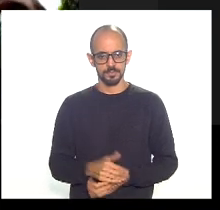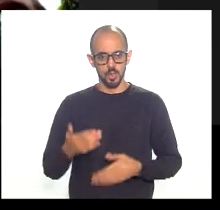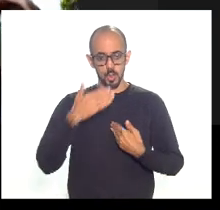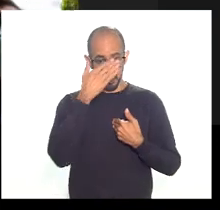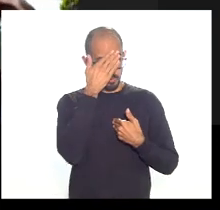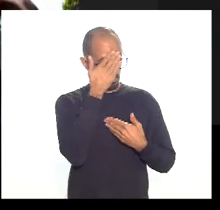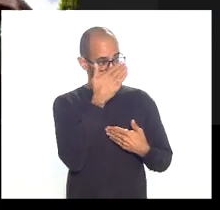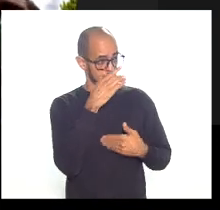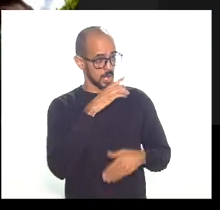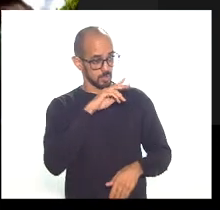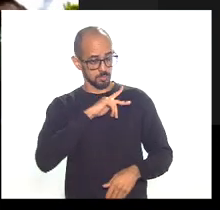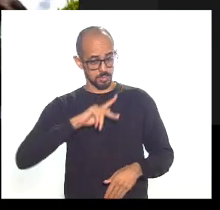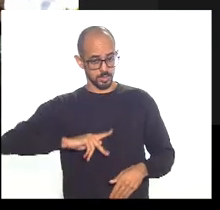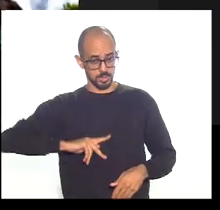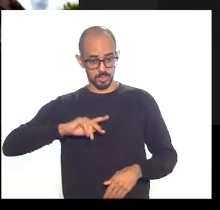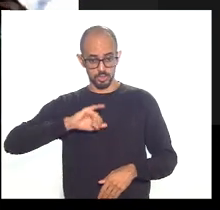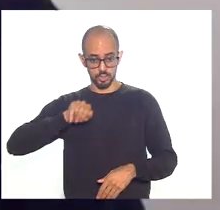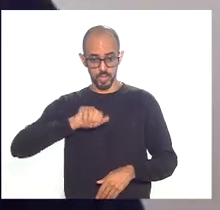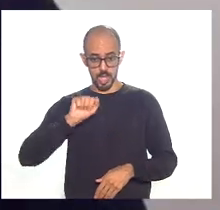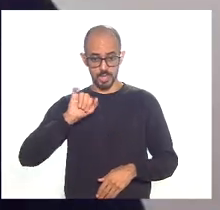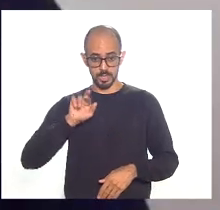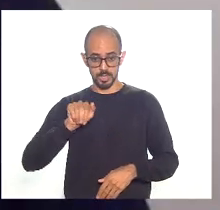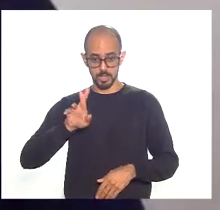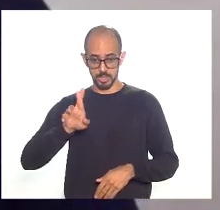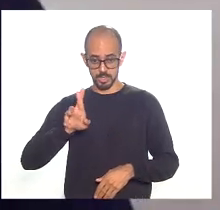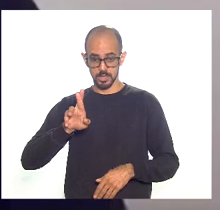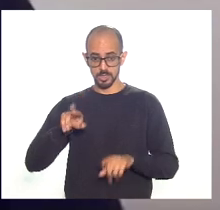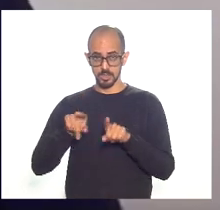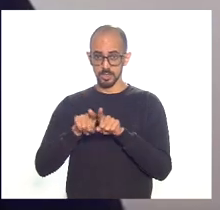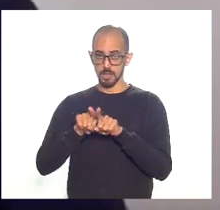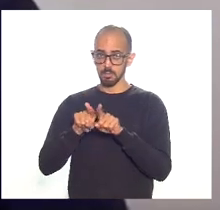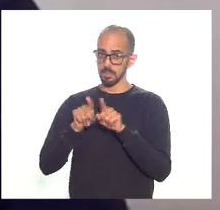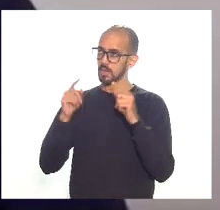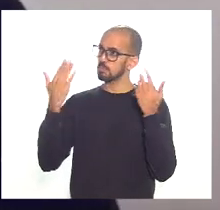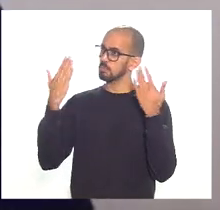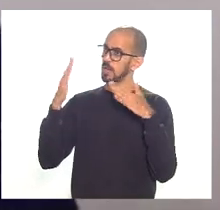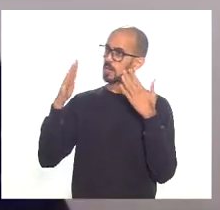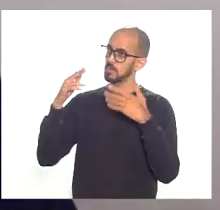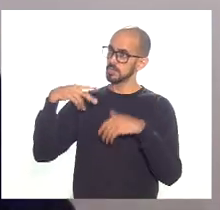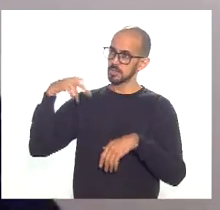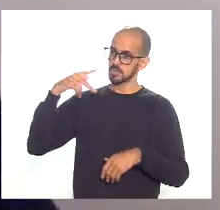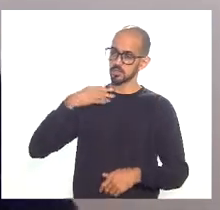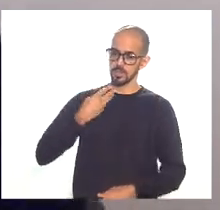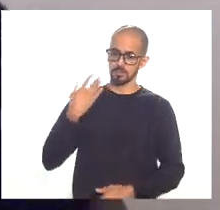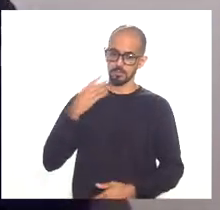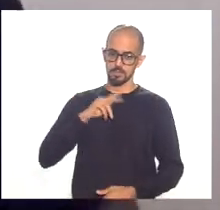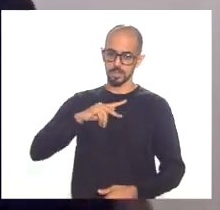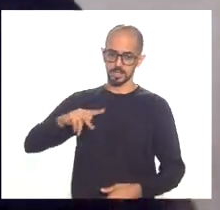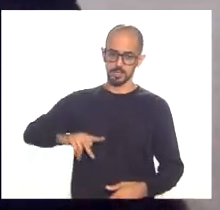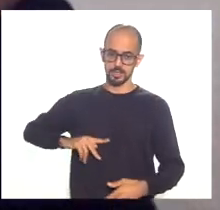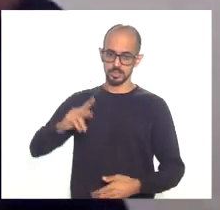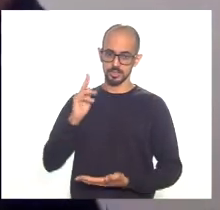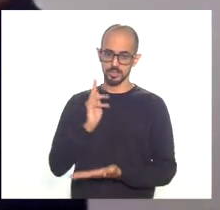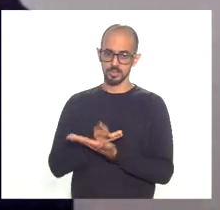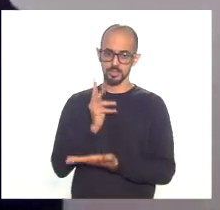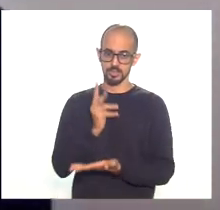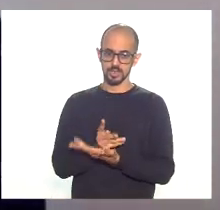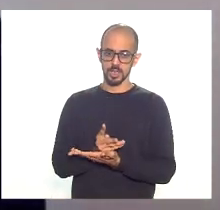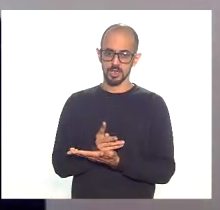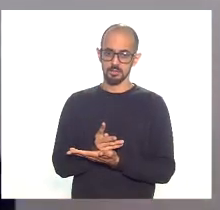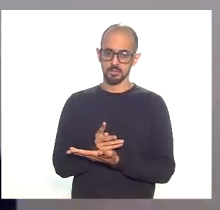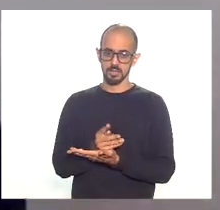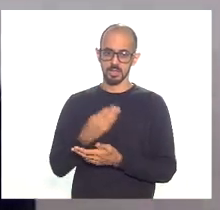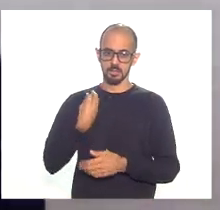Obrigado, presidente Jair, e saúdo, né, antes de mais nada, sua presidência aí, que sempre pontualmente vem participando